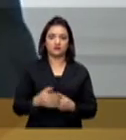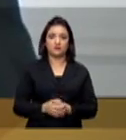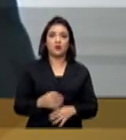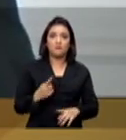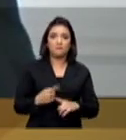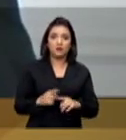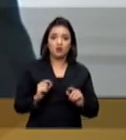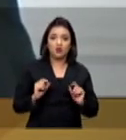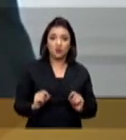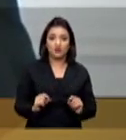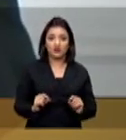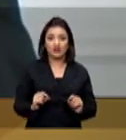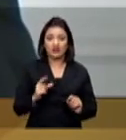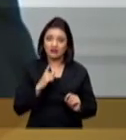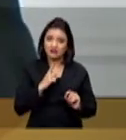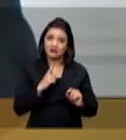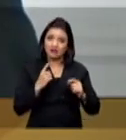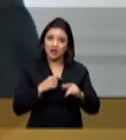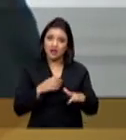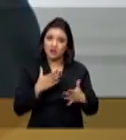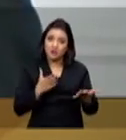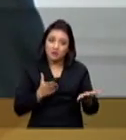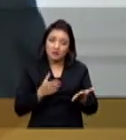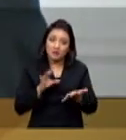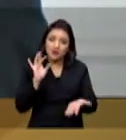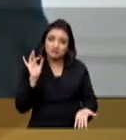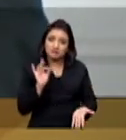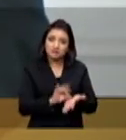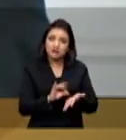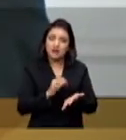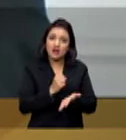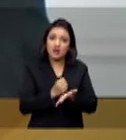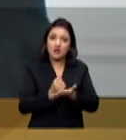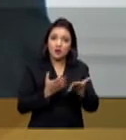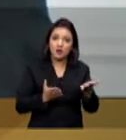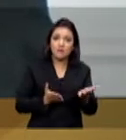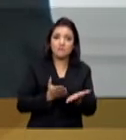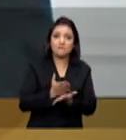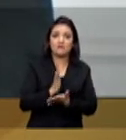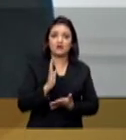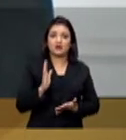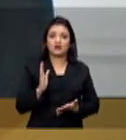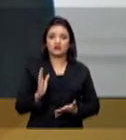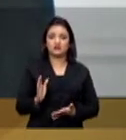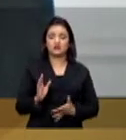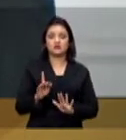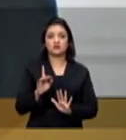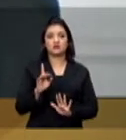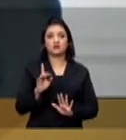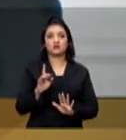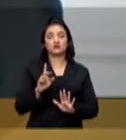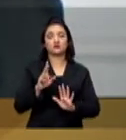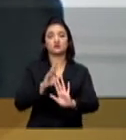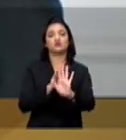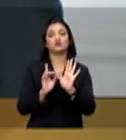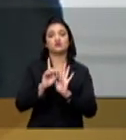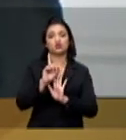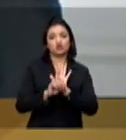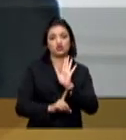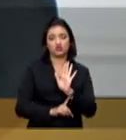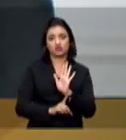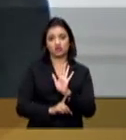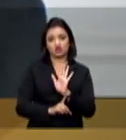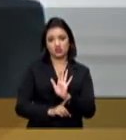acabam assegurando uma regulamentação da amplitude do exercício do direito sancionador do